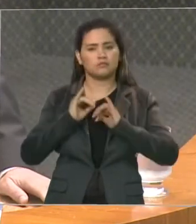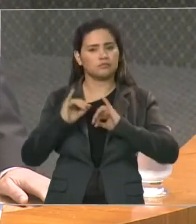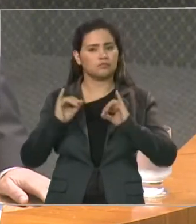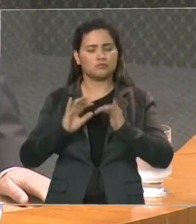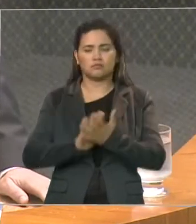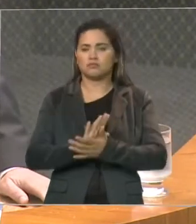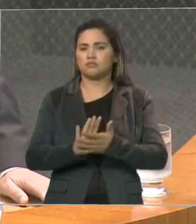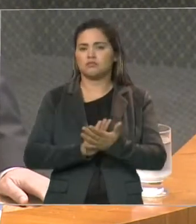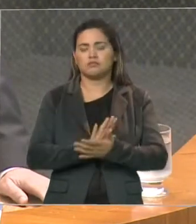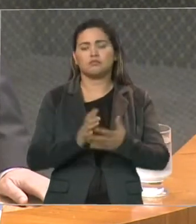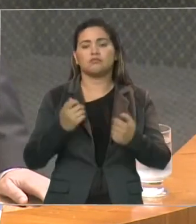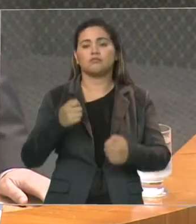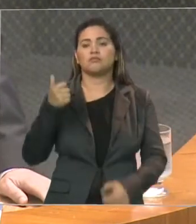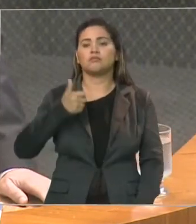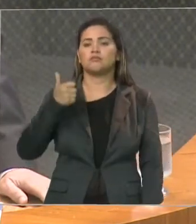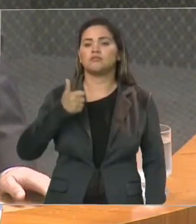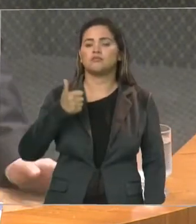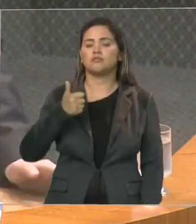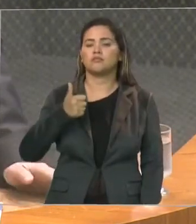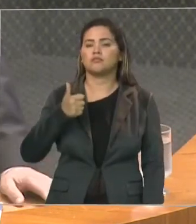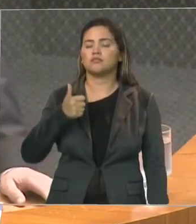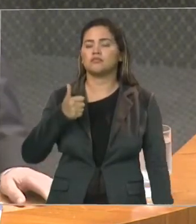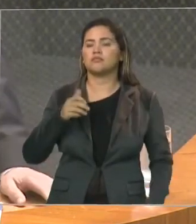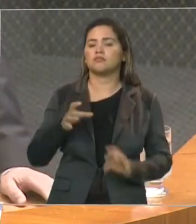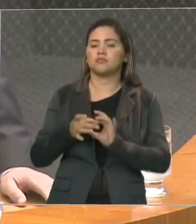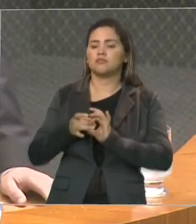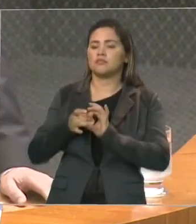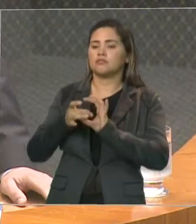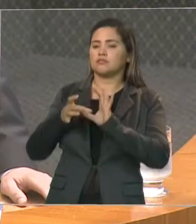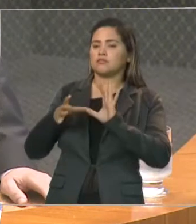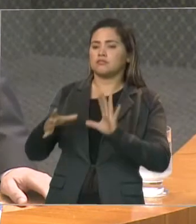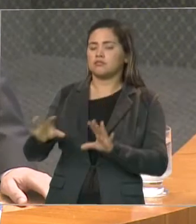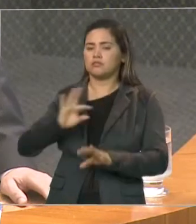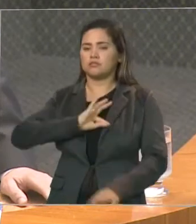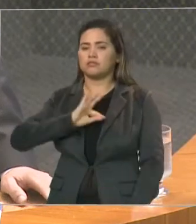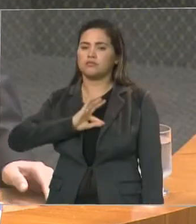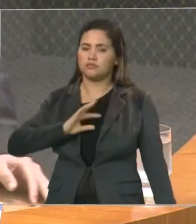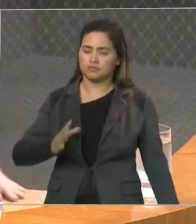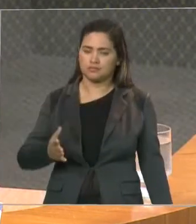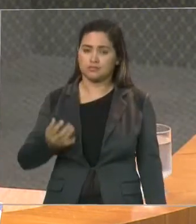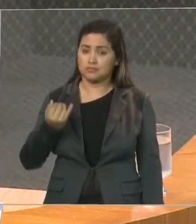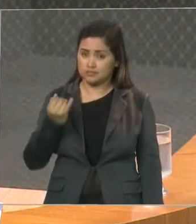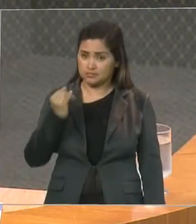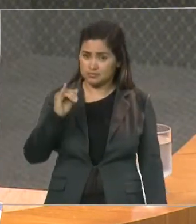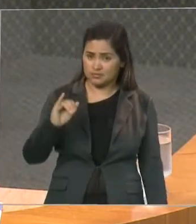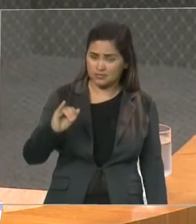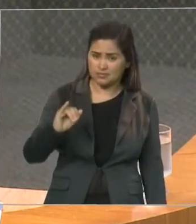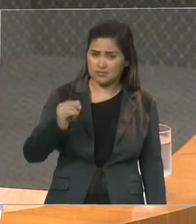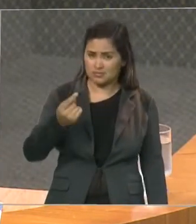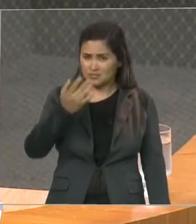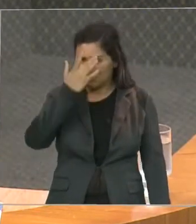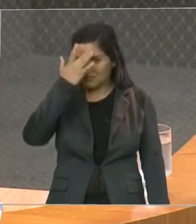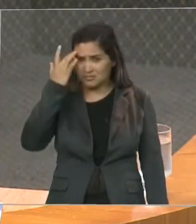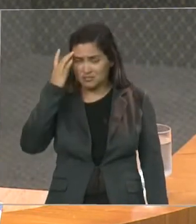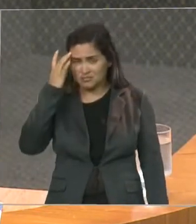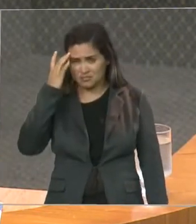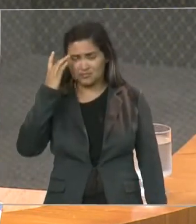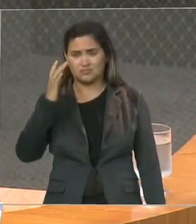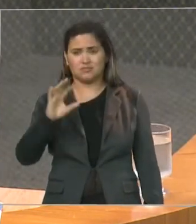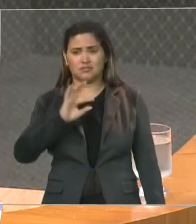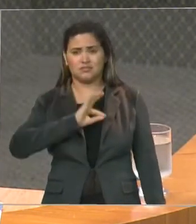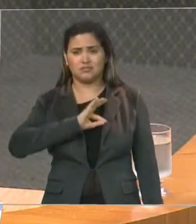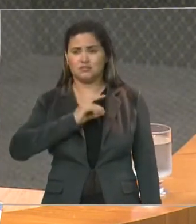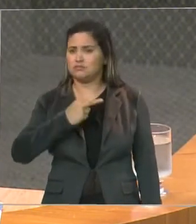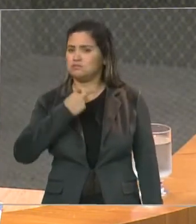com a autorização do comando. Ora, se um oficial não pode, por livre e espontânea vontade, dar